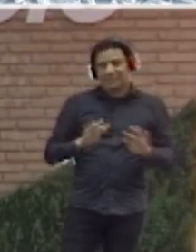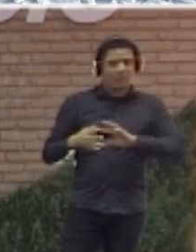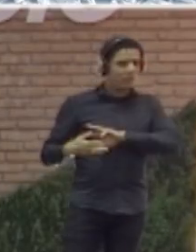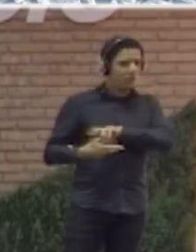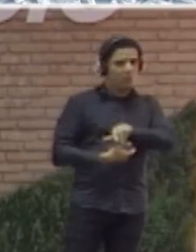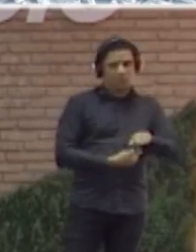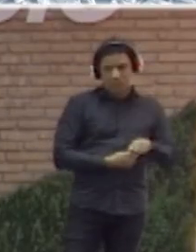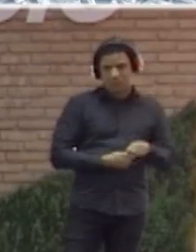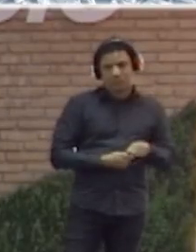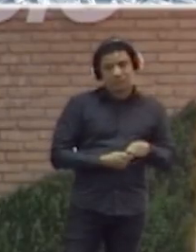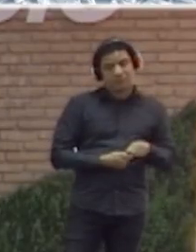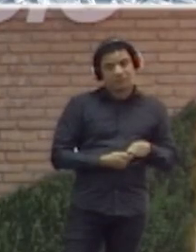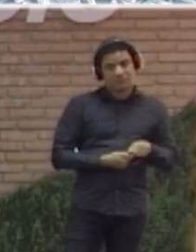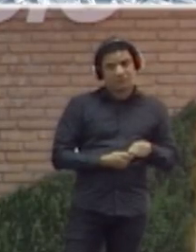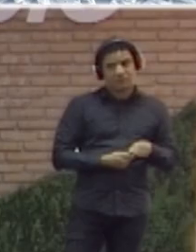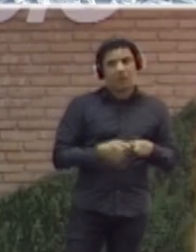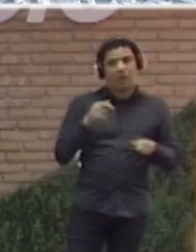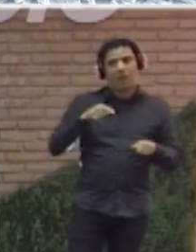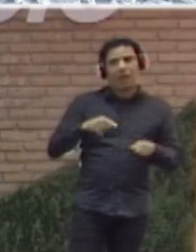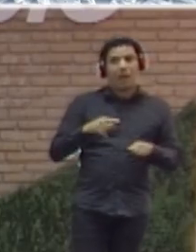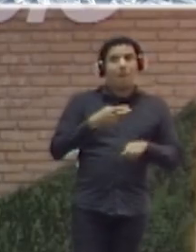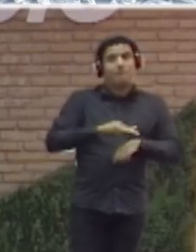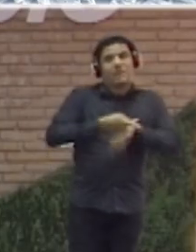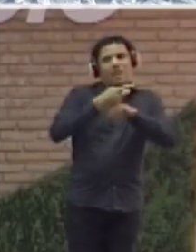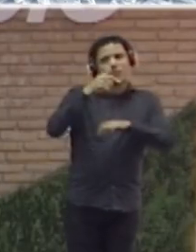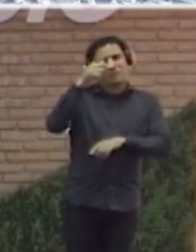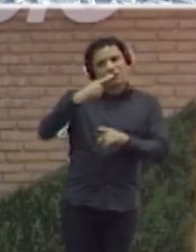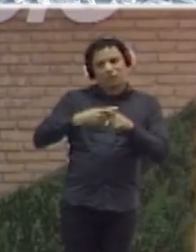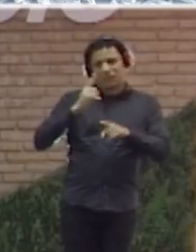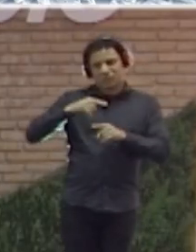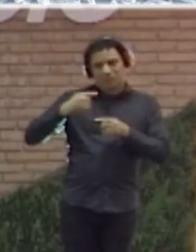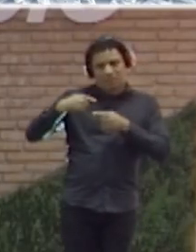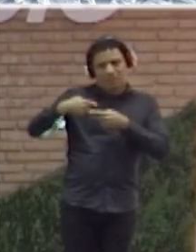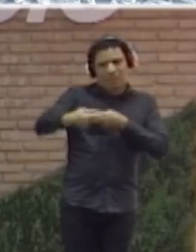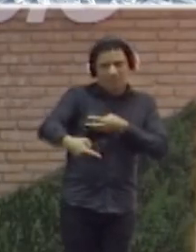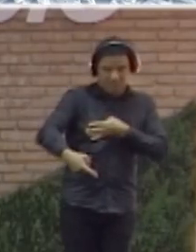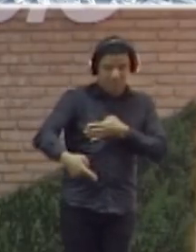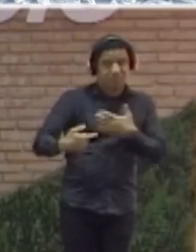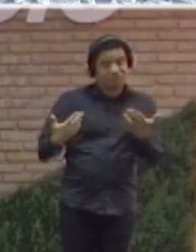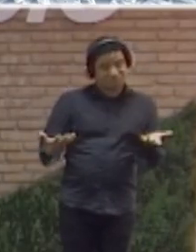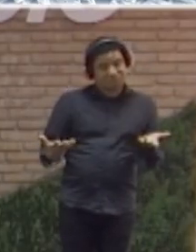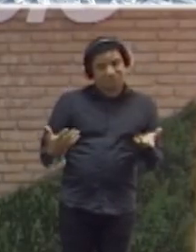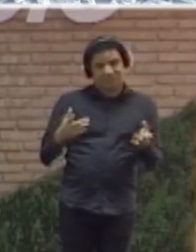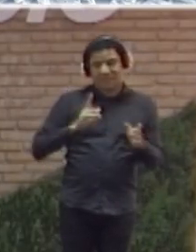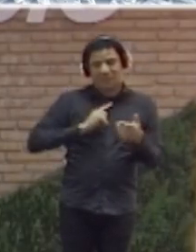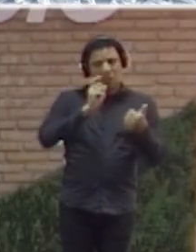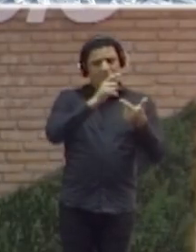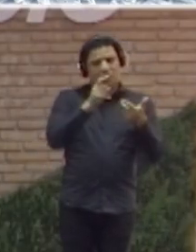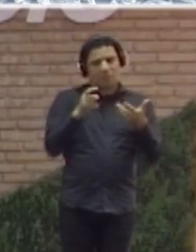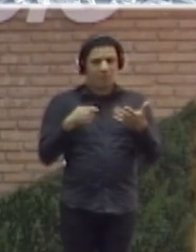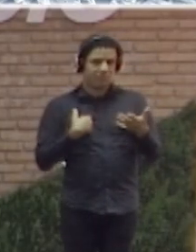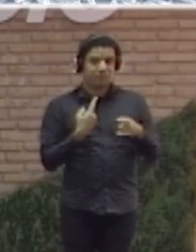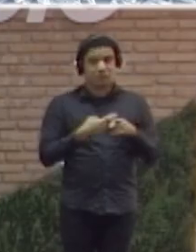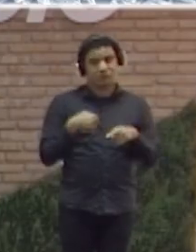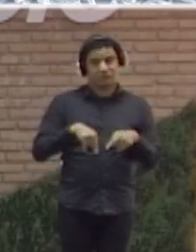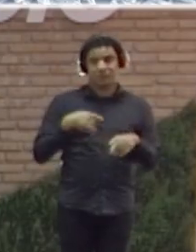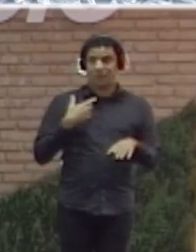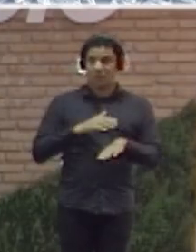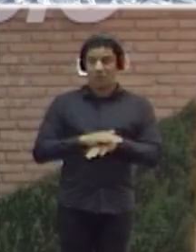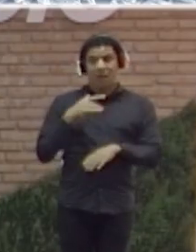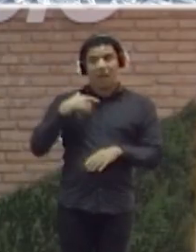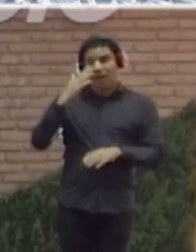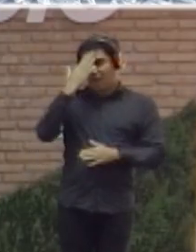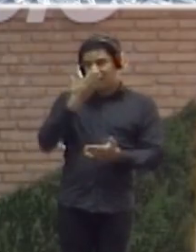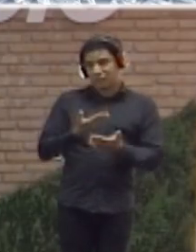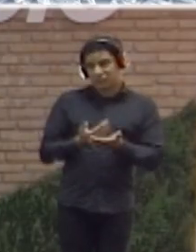já foi nosso prêmio 7 vezes seguidas. E há vários motivos para isso, mas um dos motivos pelo qual eu acredito